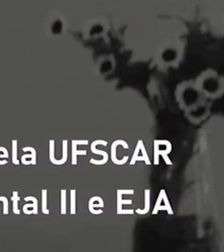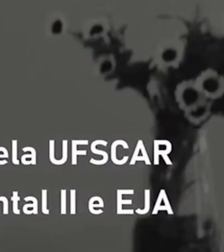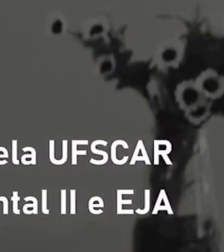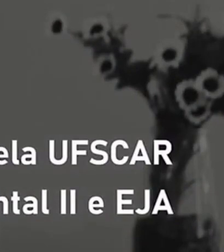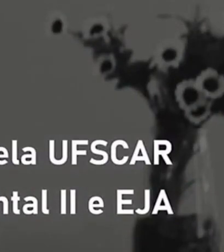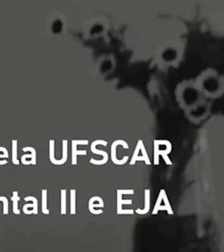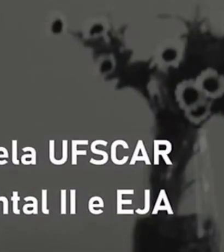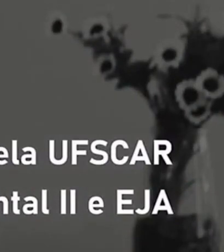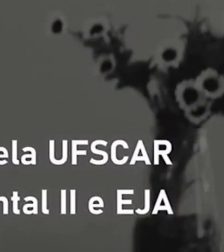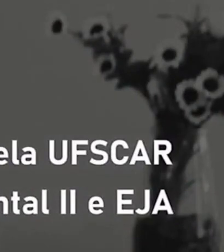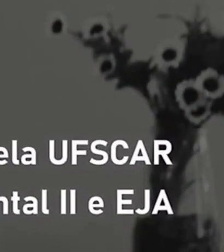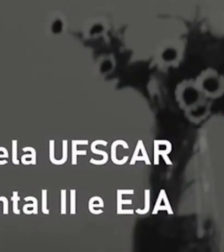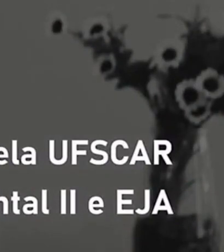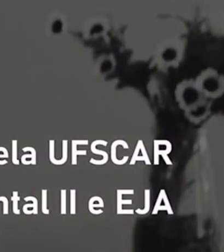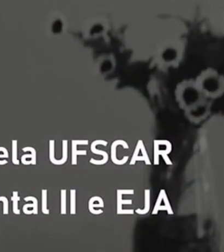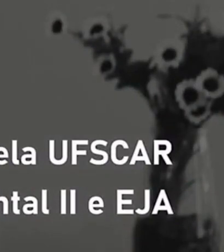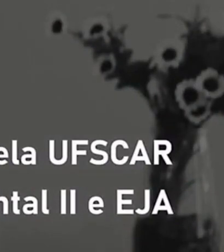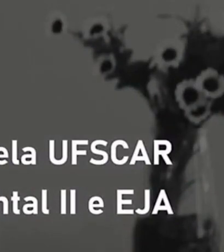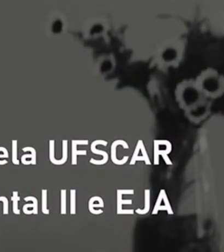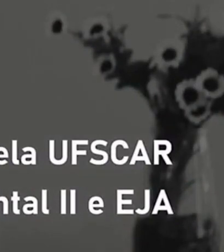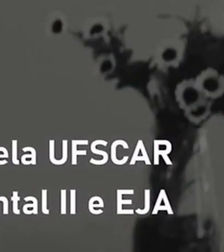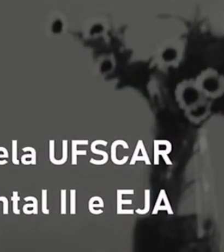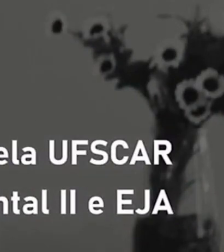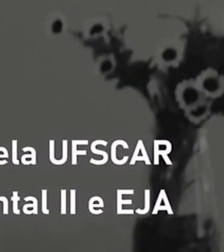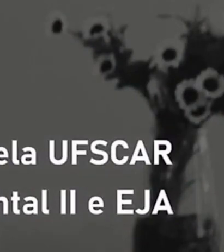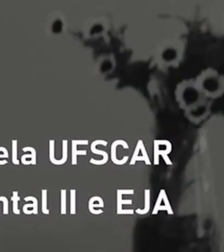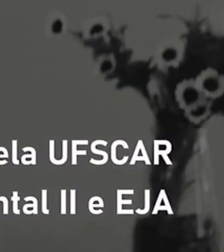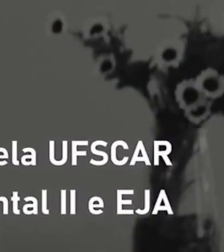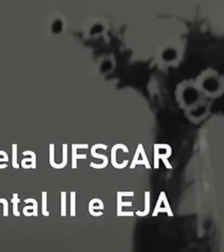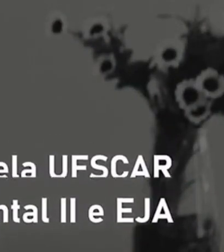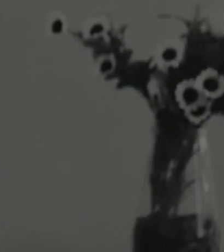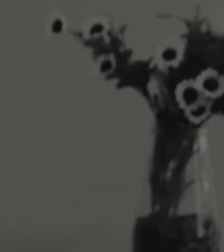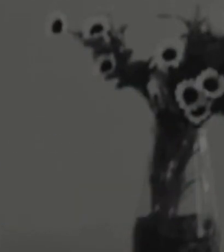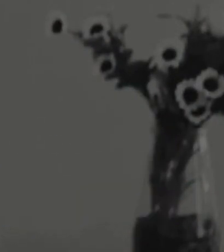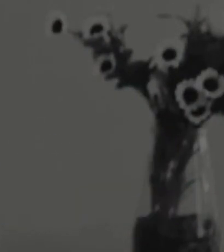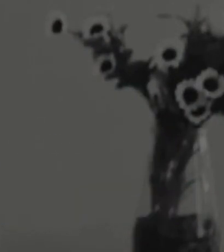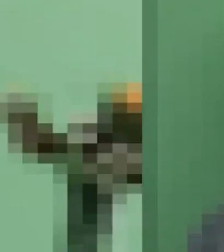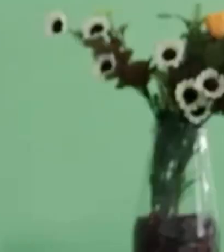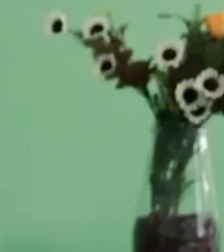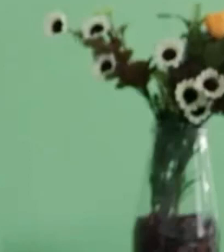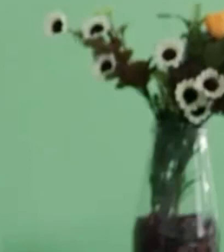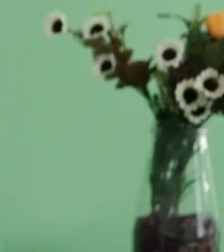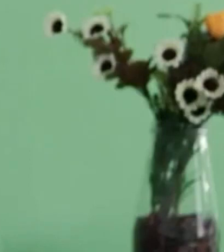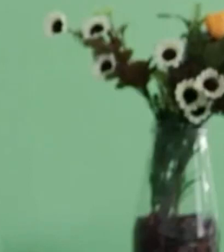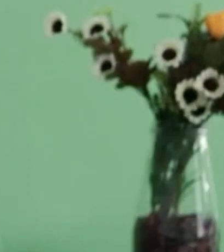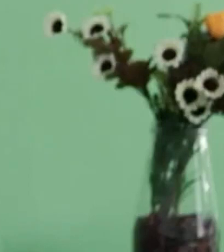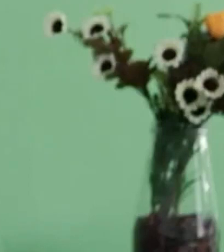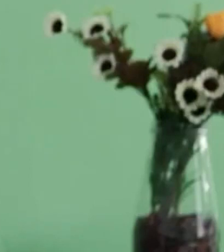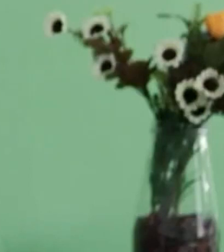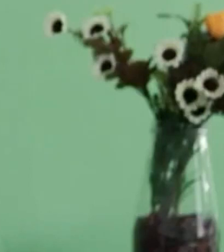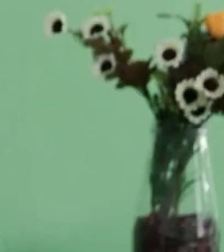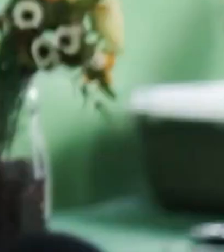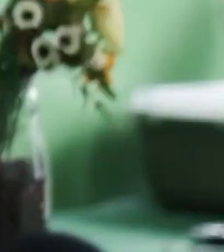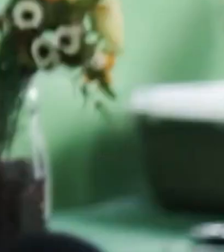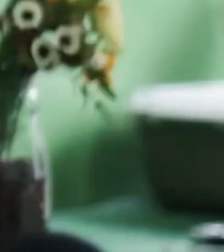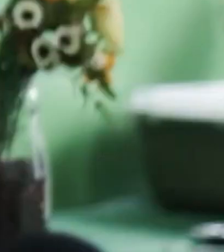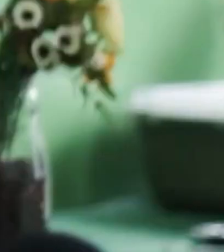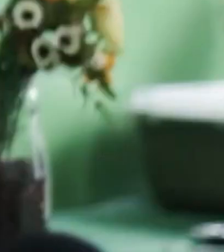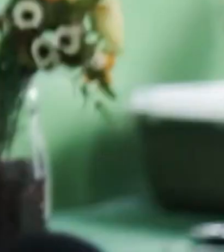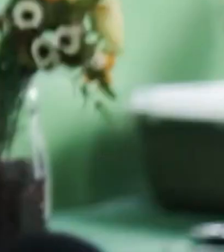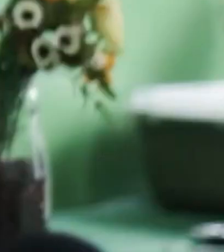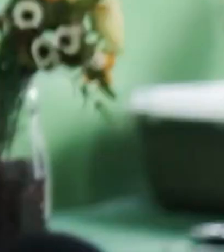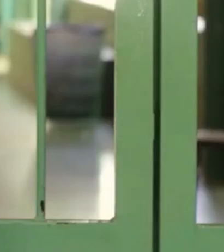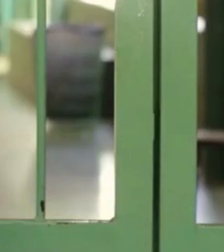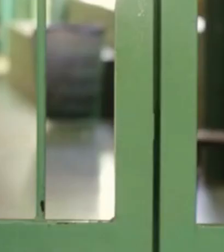A gente com 3 aulas na sala, a gente entra, dá aula, sai, às vezes o aluno tem algum problema, quer falar, tal, fica